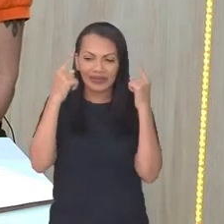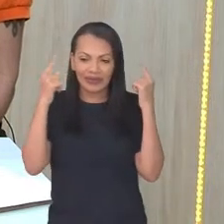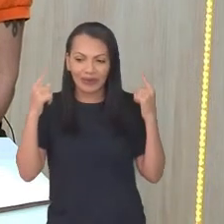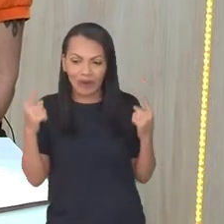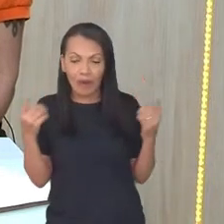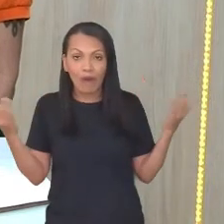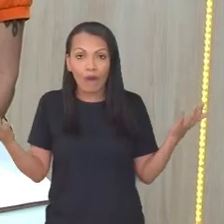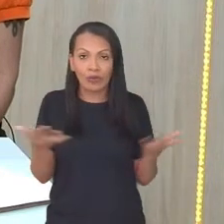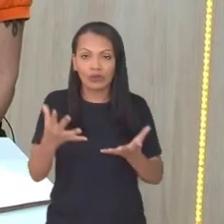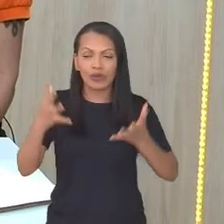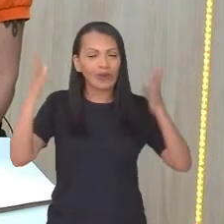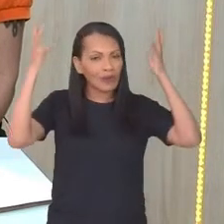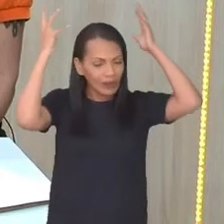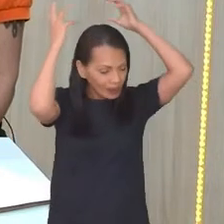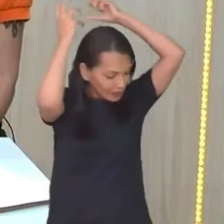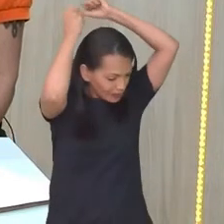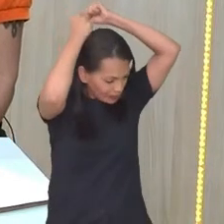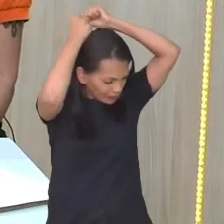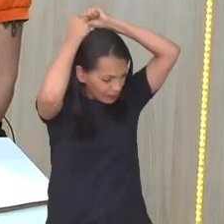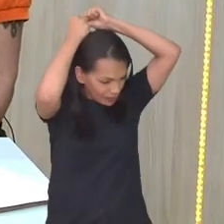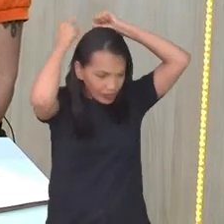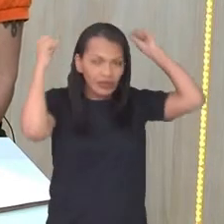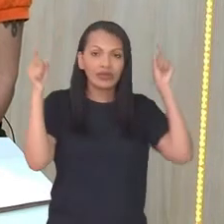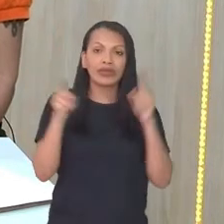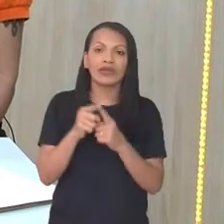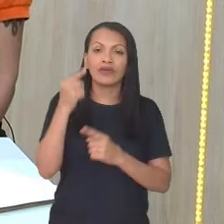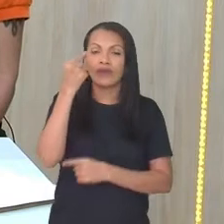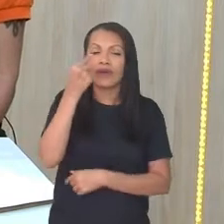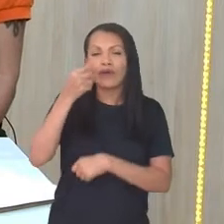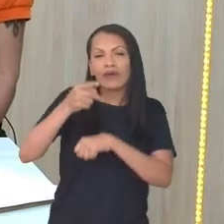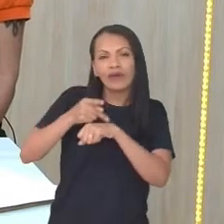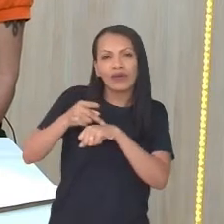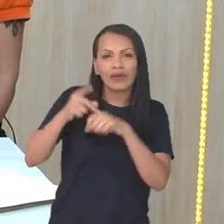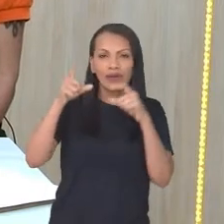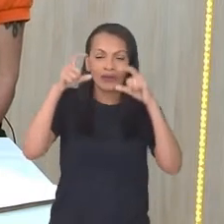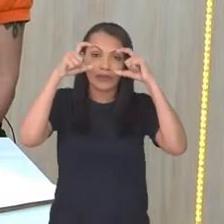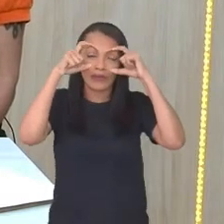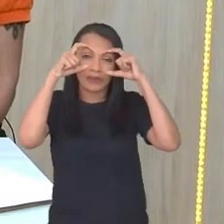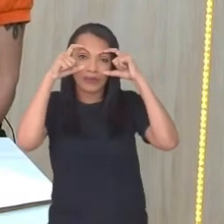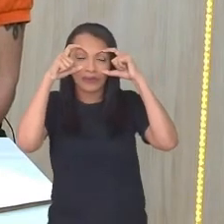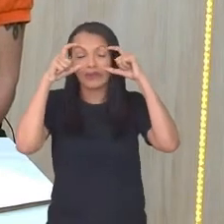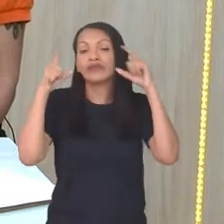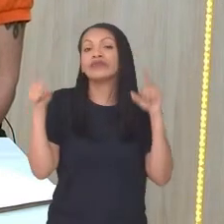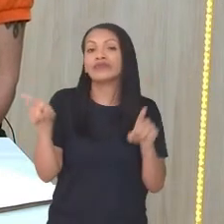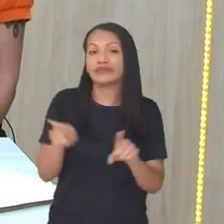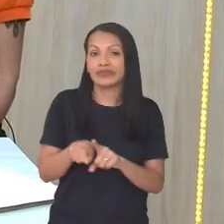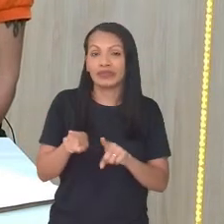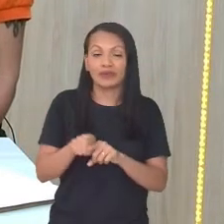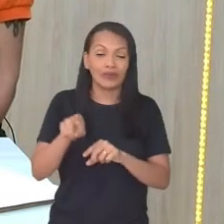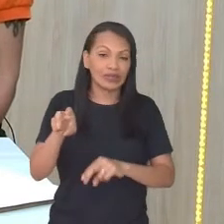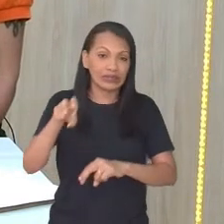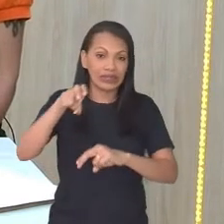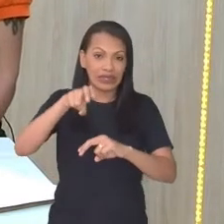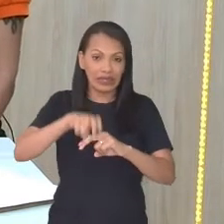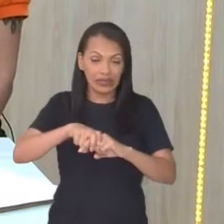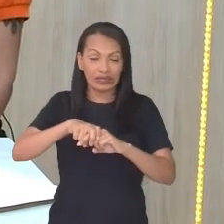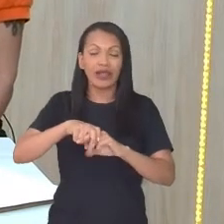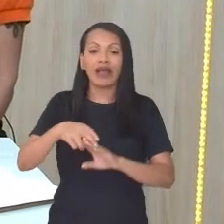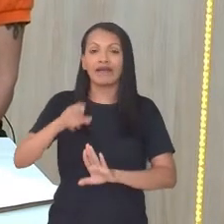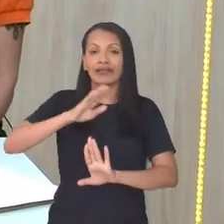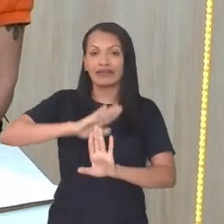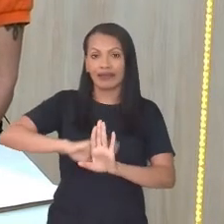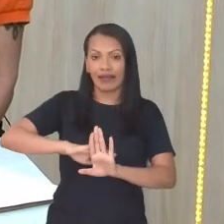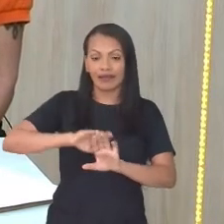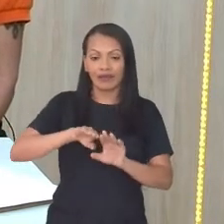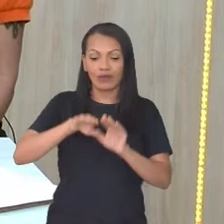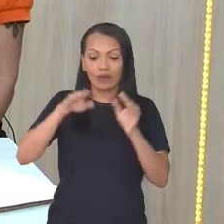Hoje eles estão presos em um coque. Tenho olhos pretos, uso óculos arredondados. Estou sentada atrás de uma mesa,